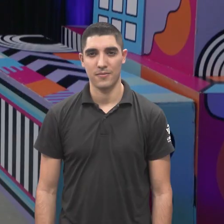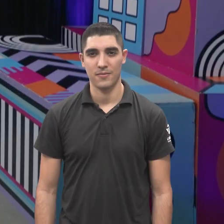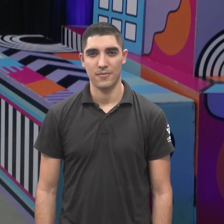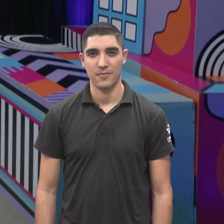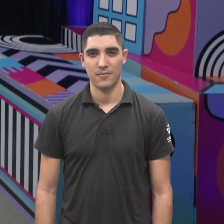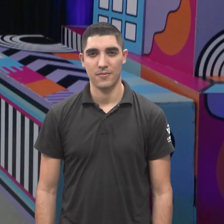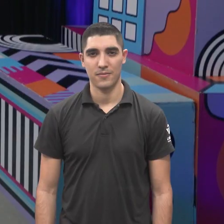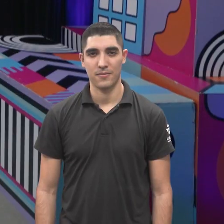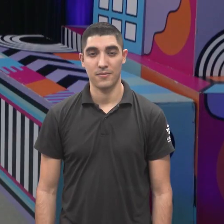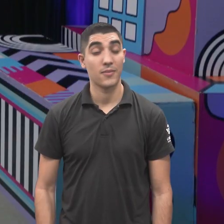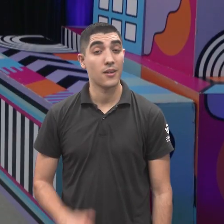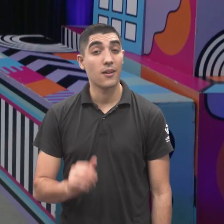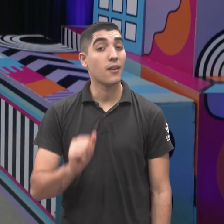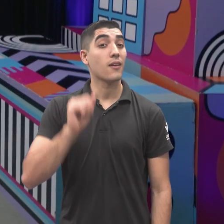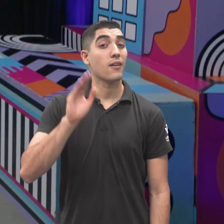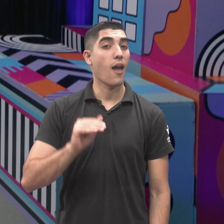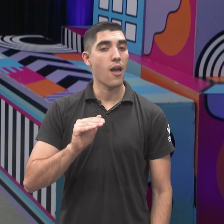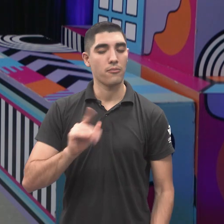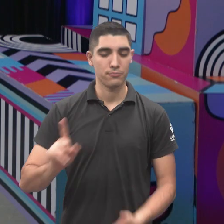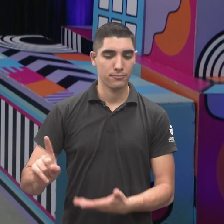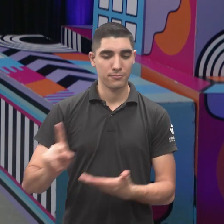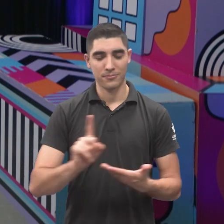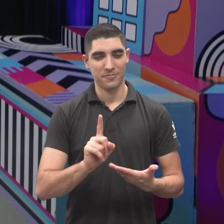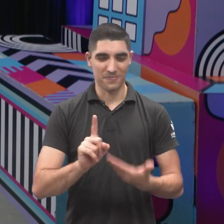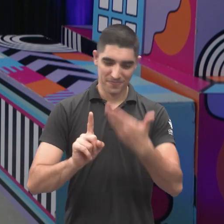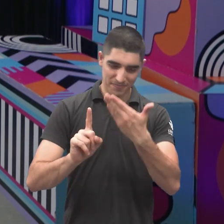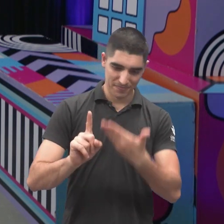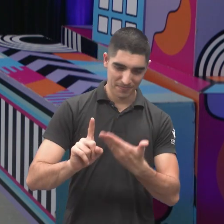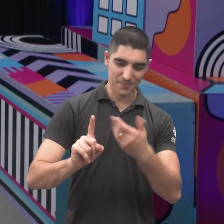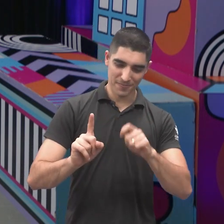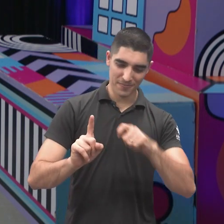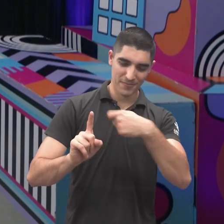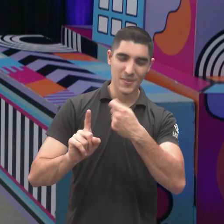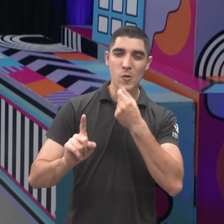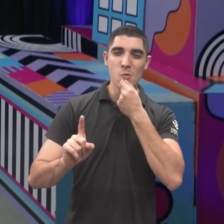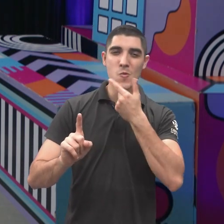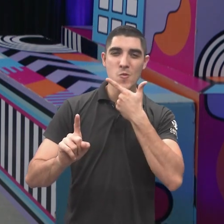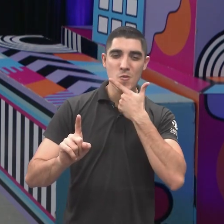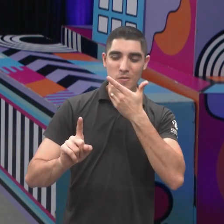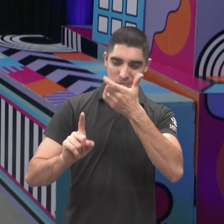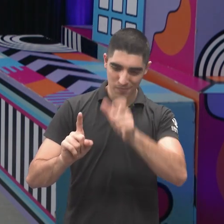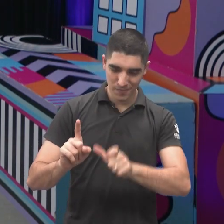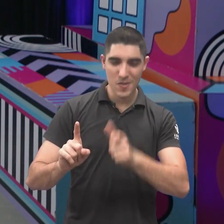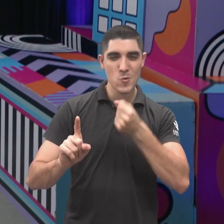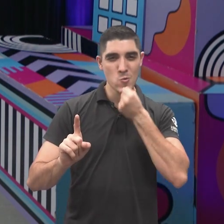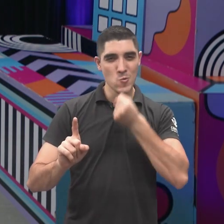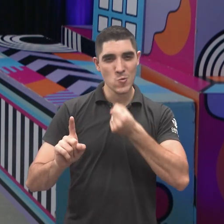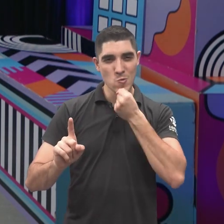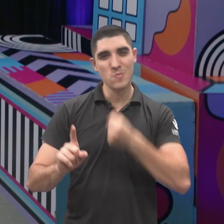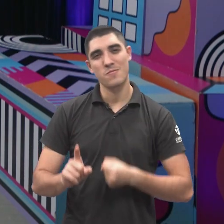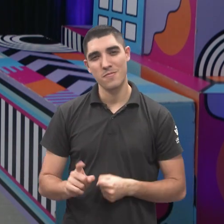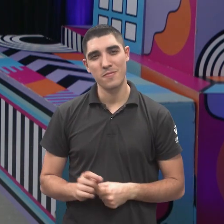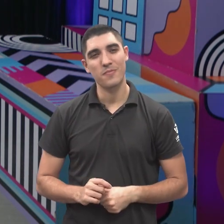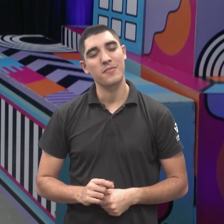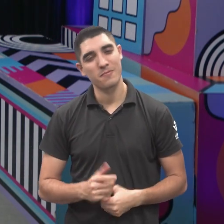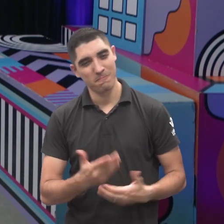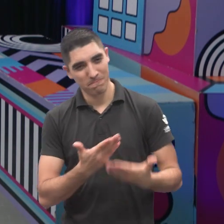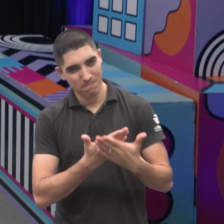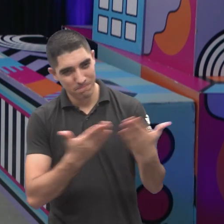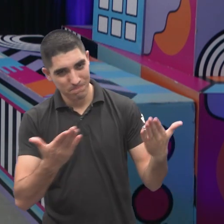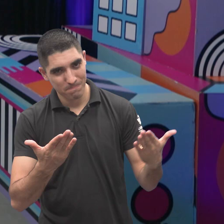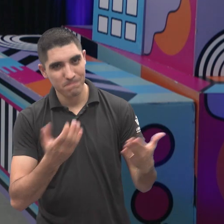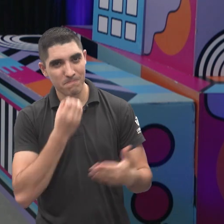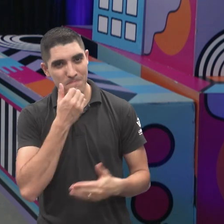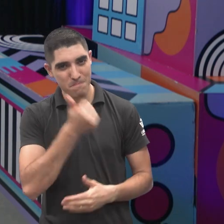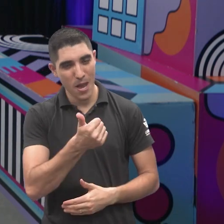E quem nos conta tudo é ele, o nosso colunista, Lucas Guerra. Chega mais, Lucas. Fala, pessoal. Bem-vindo de volta. Como é que tá? E